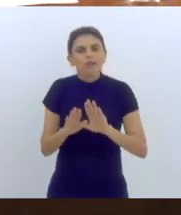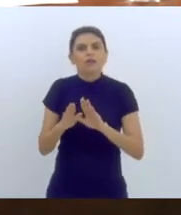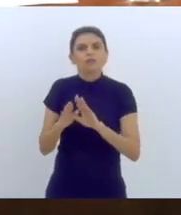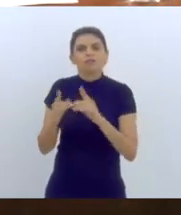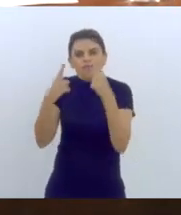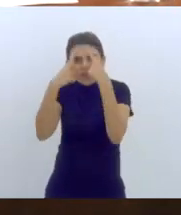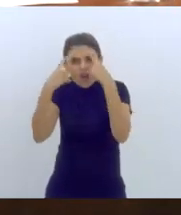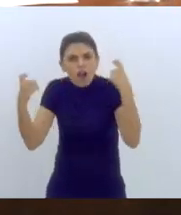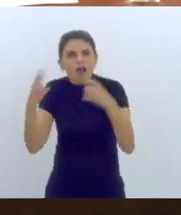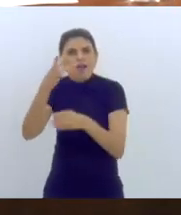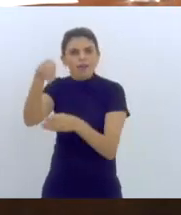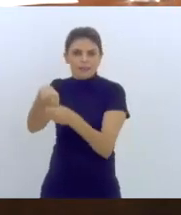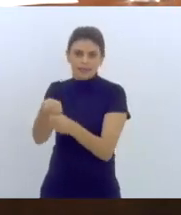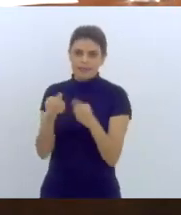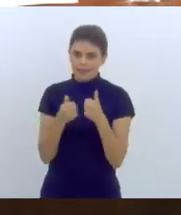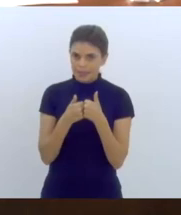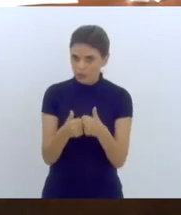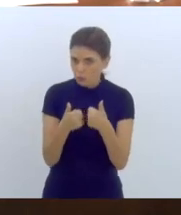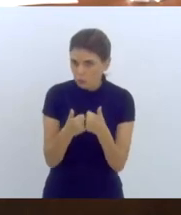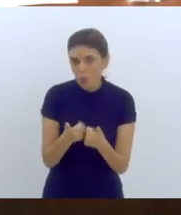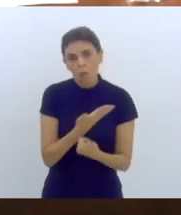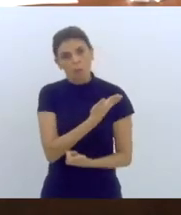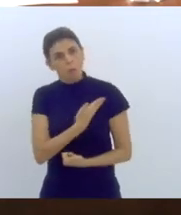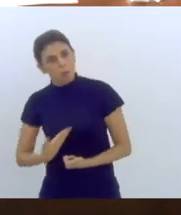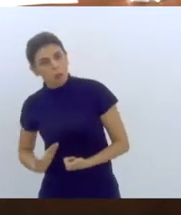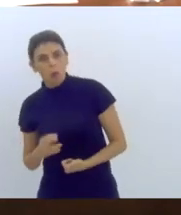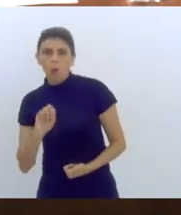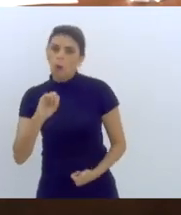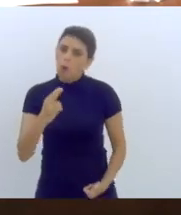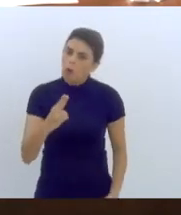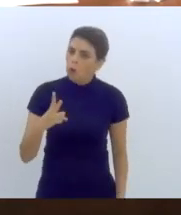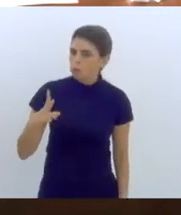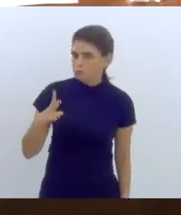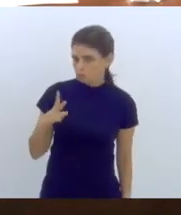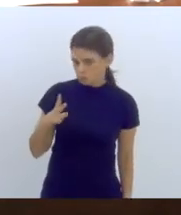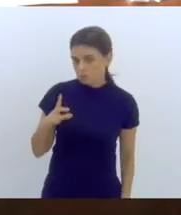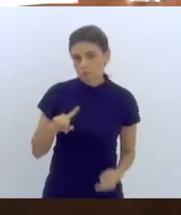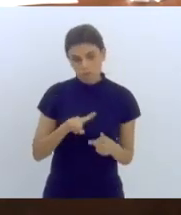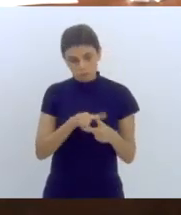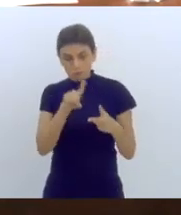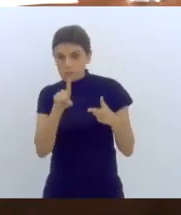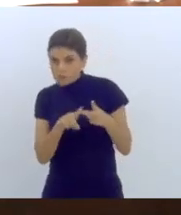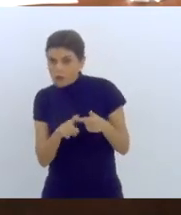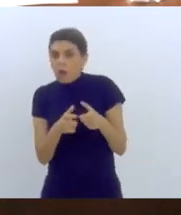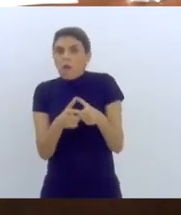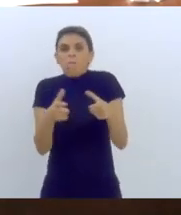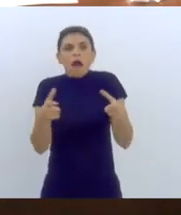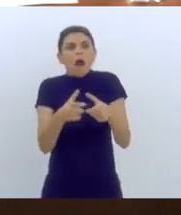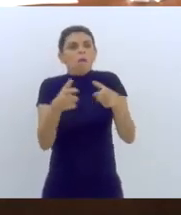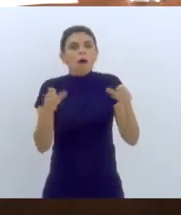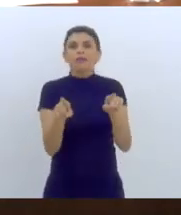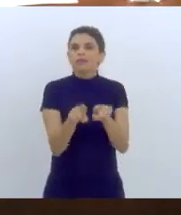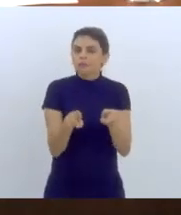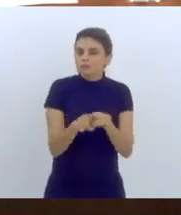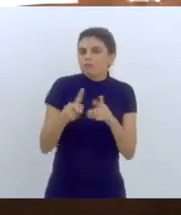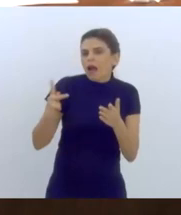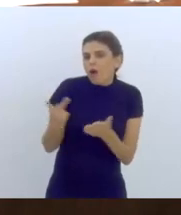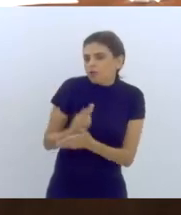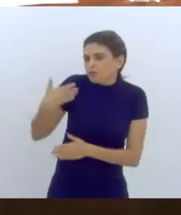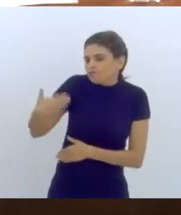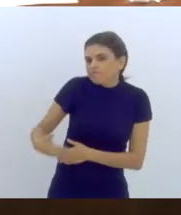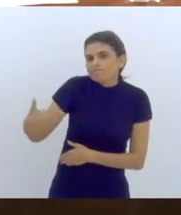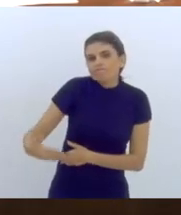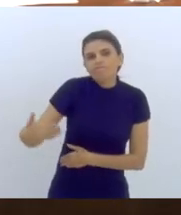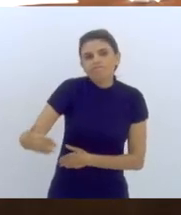em transporte, seja transporte particular ou transporte público. O aumento do número de fatos, por exemplo,